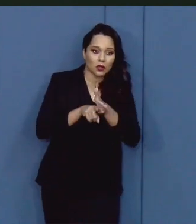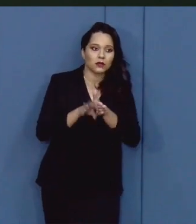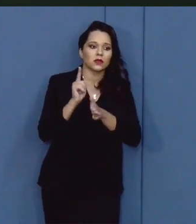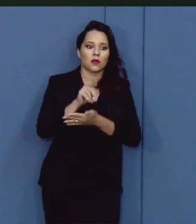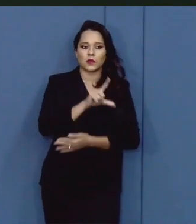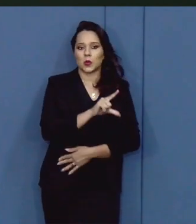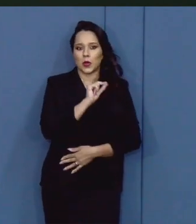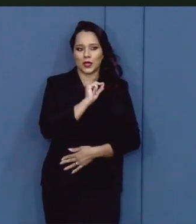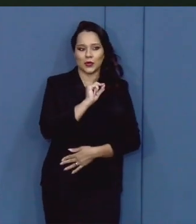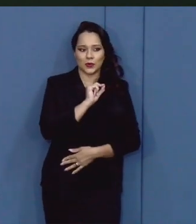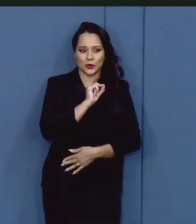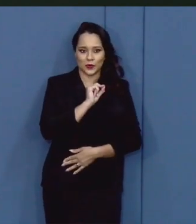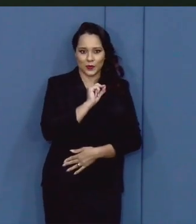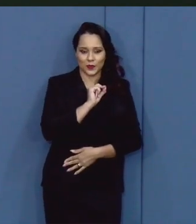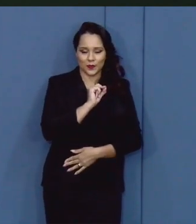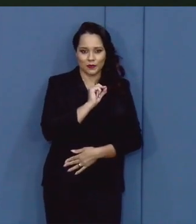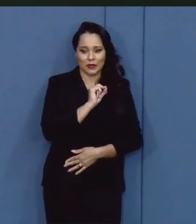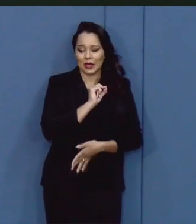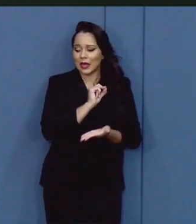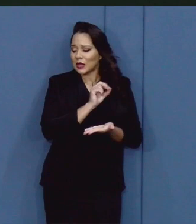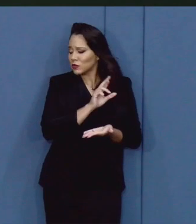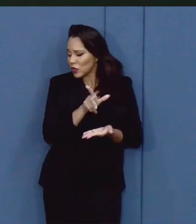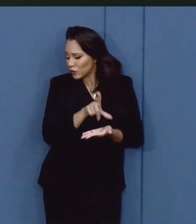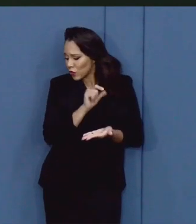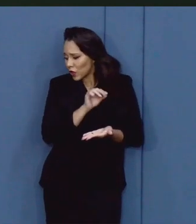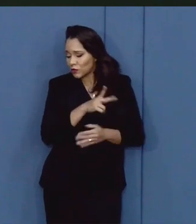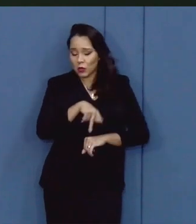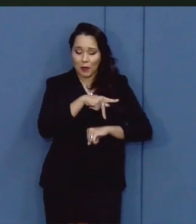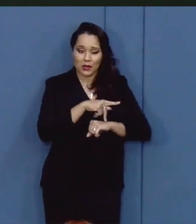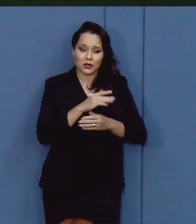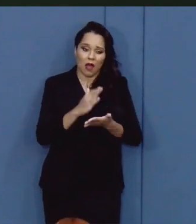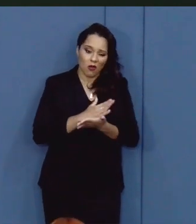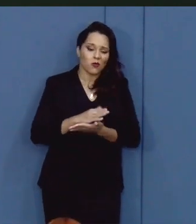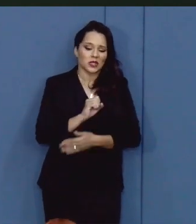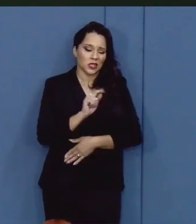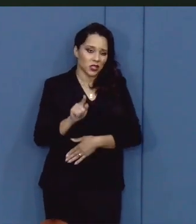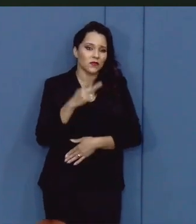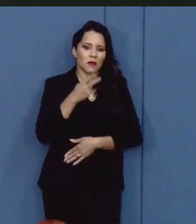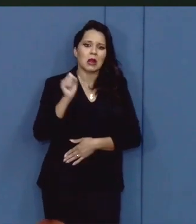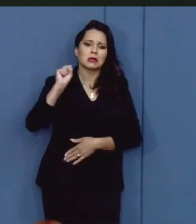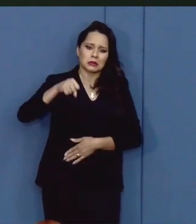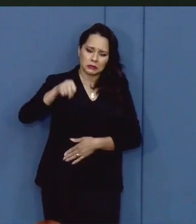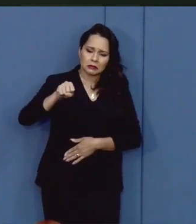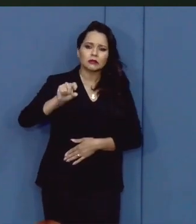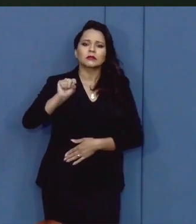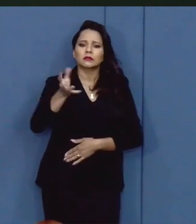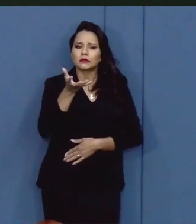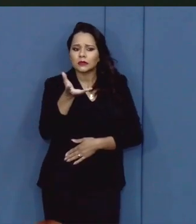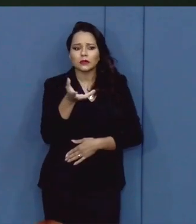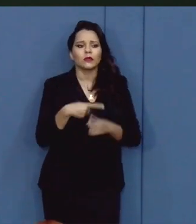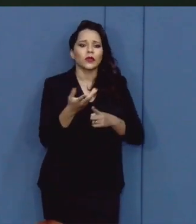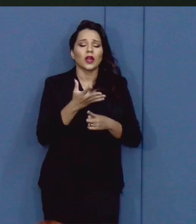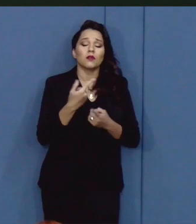eles são indicados, eles não são indicados por país, algumas agências indicam, sim, quem querem,